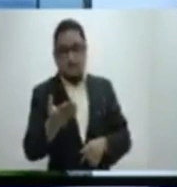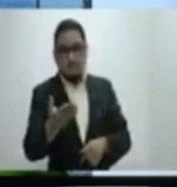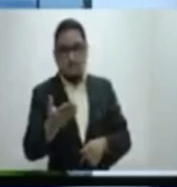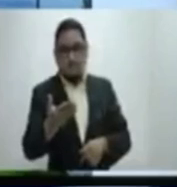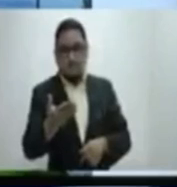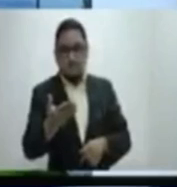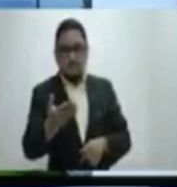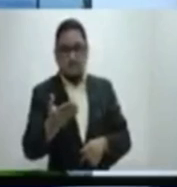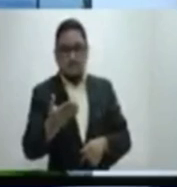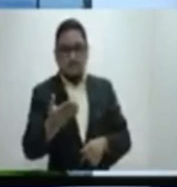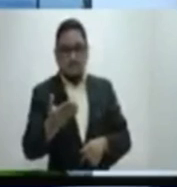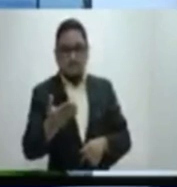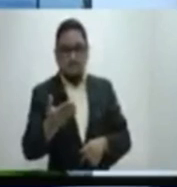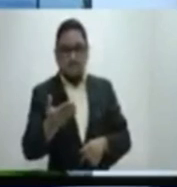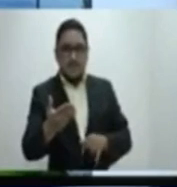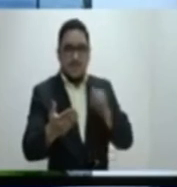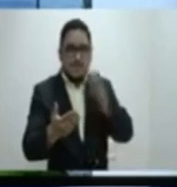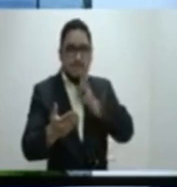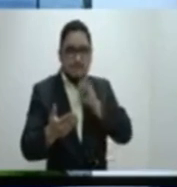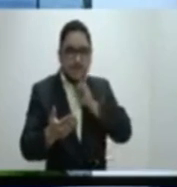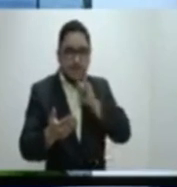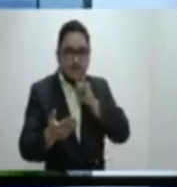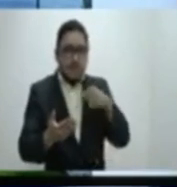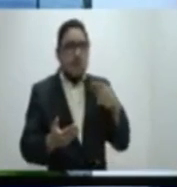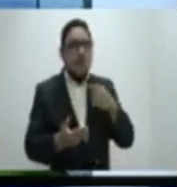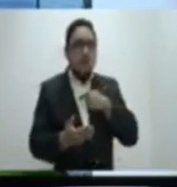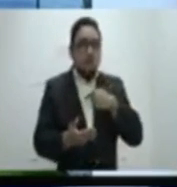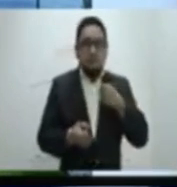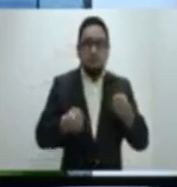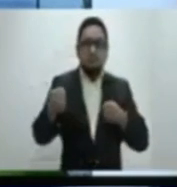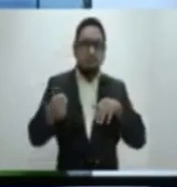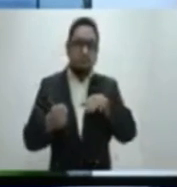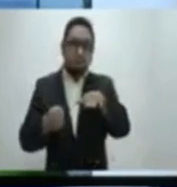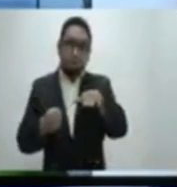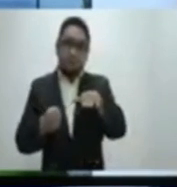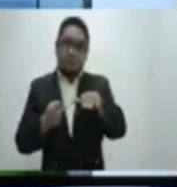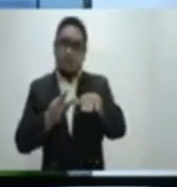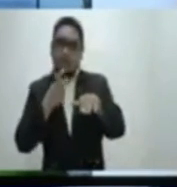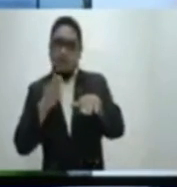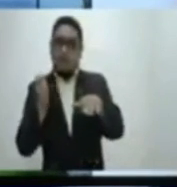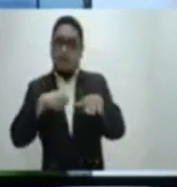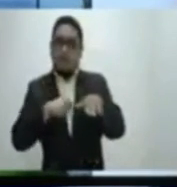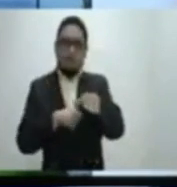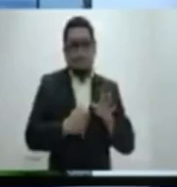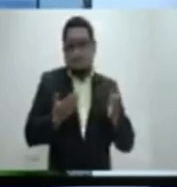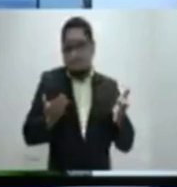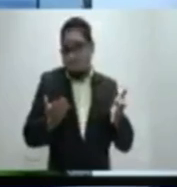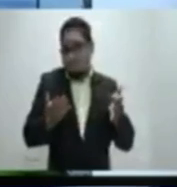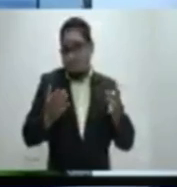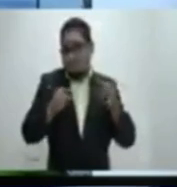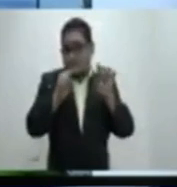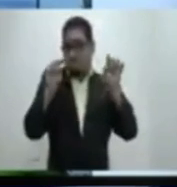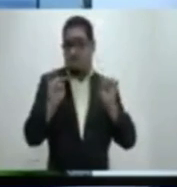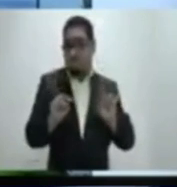Brasil tem essa sensação que em qualquer momento você pode perder o controle do veículo e cair com esse veículo dentro do igarapé. O